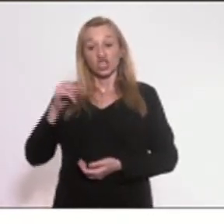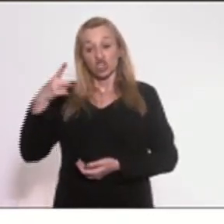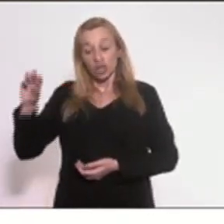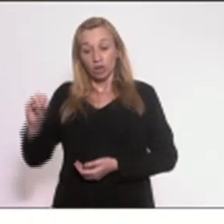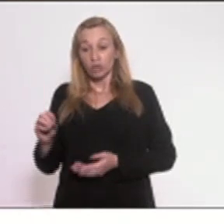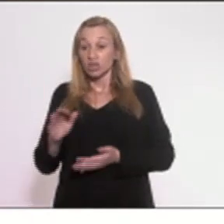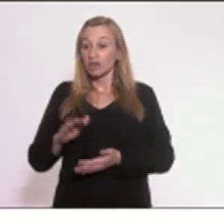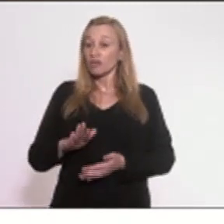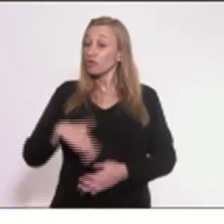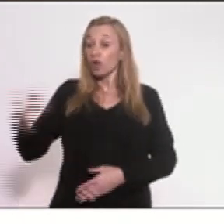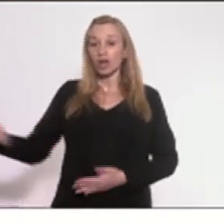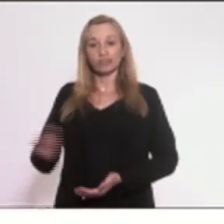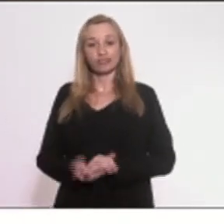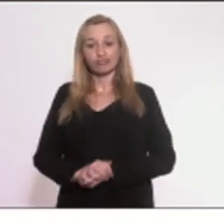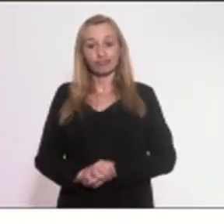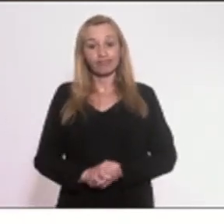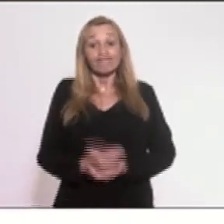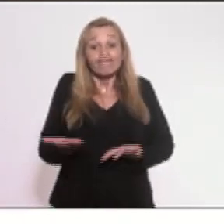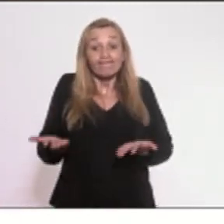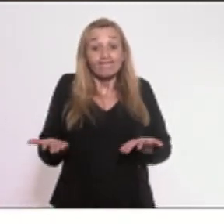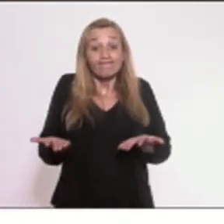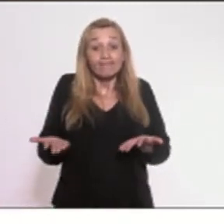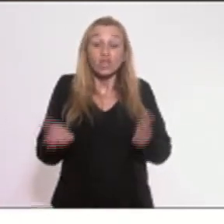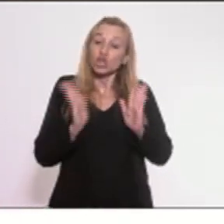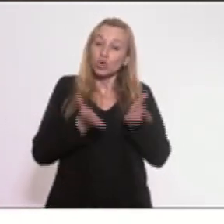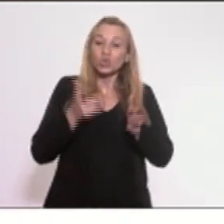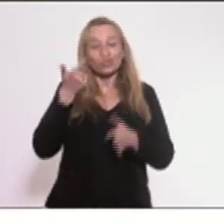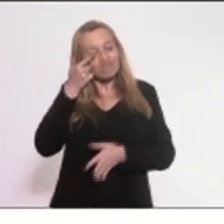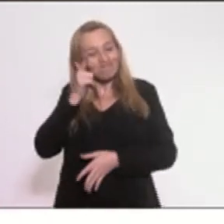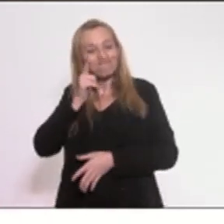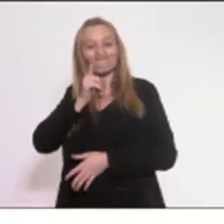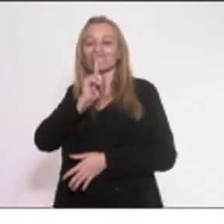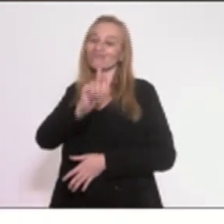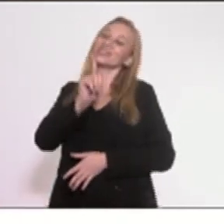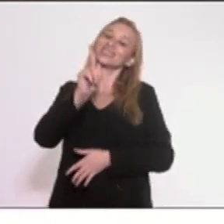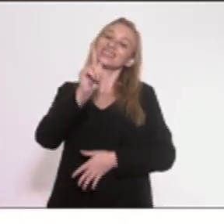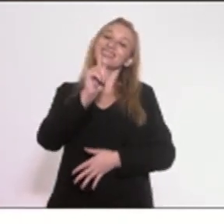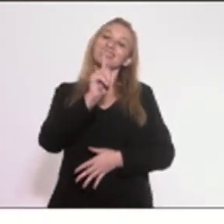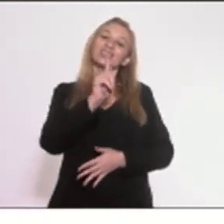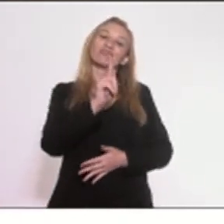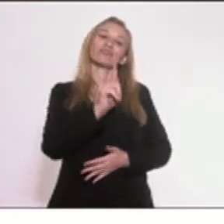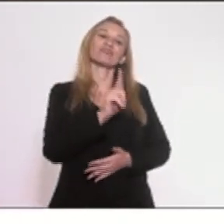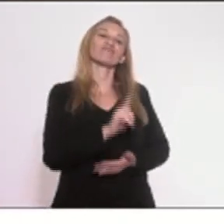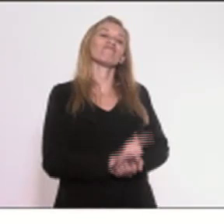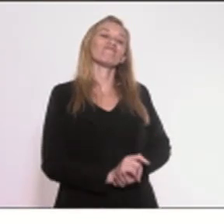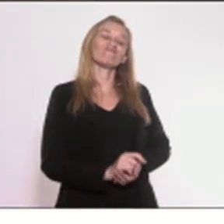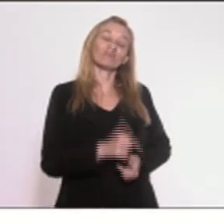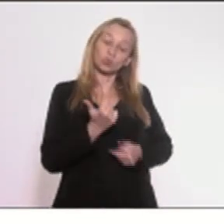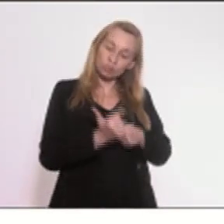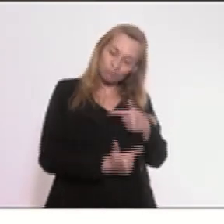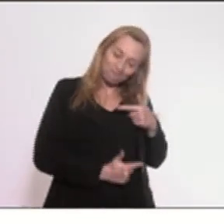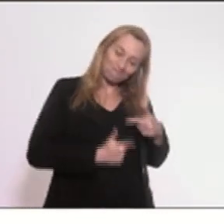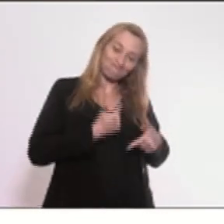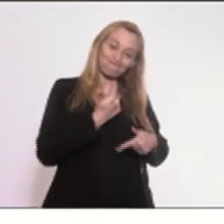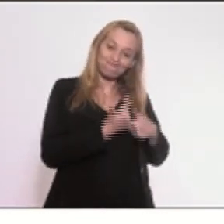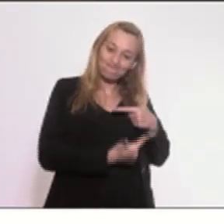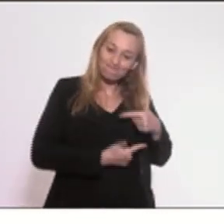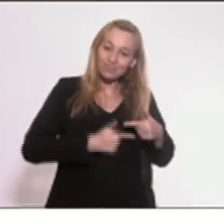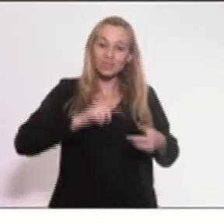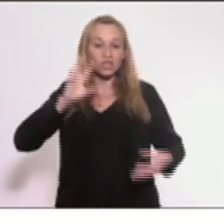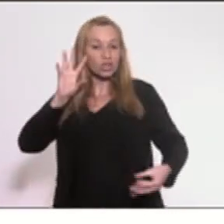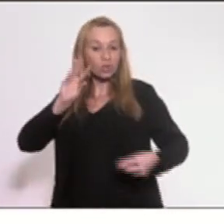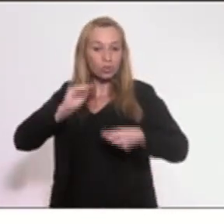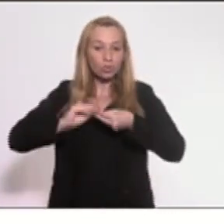regime diferenciado. E hoje conseguimos, com uma grande batalha, incluir